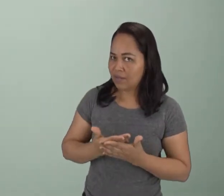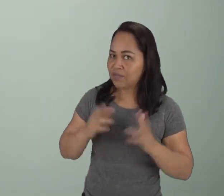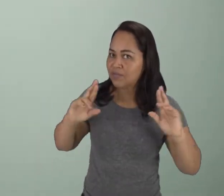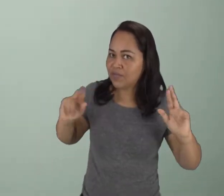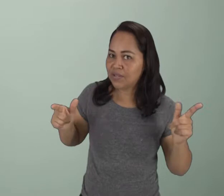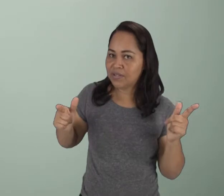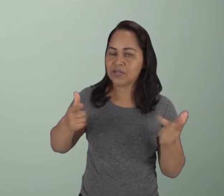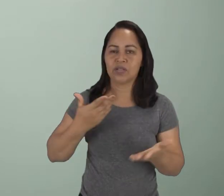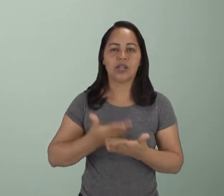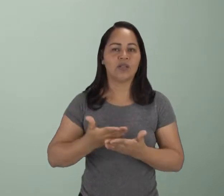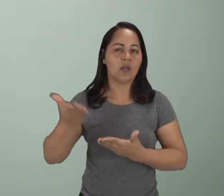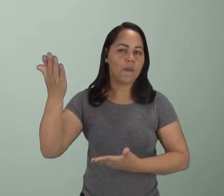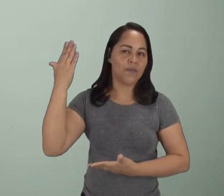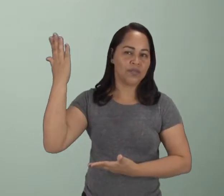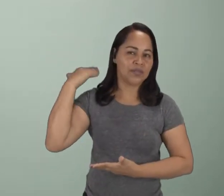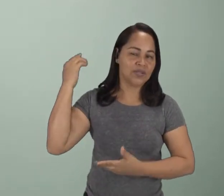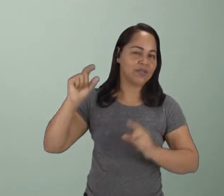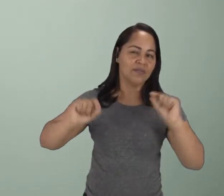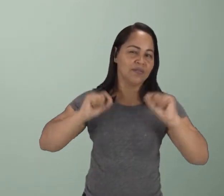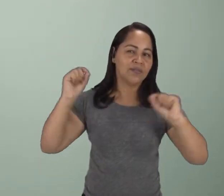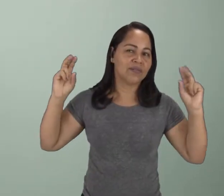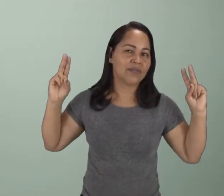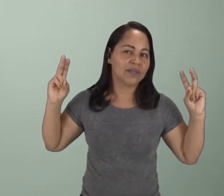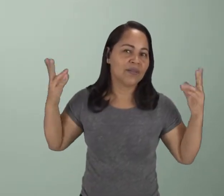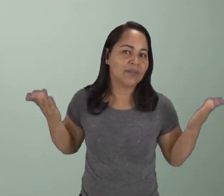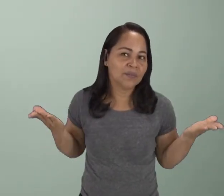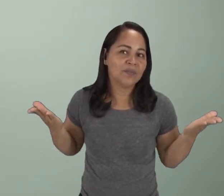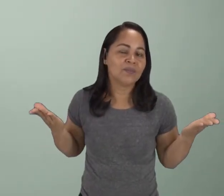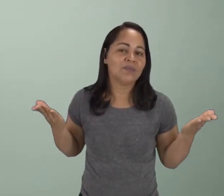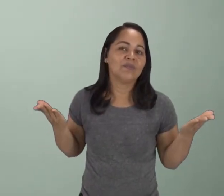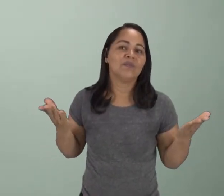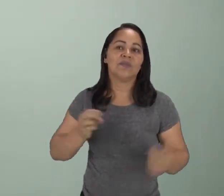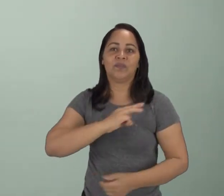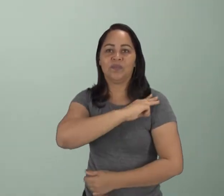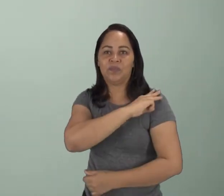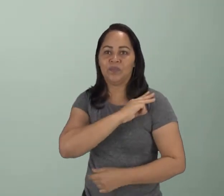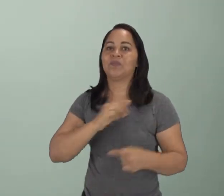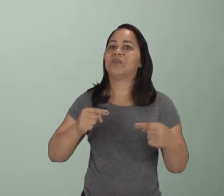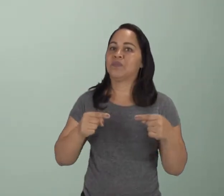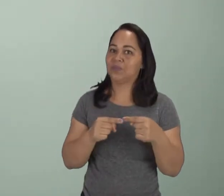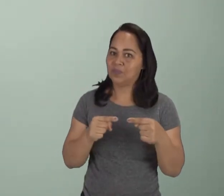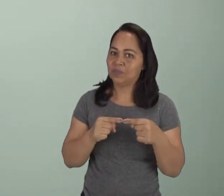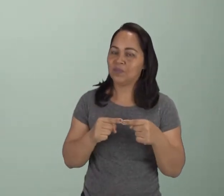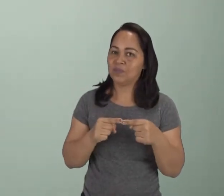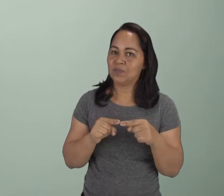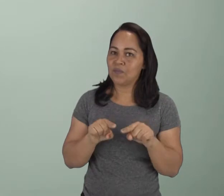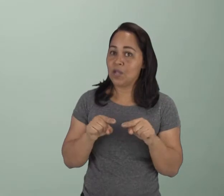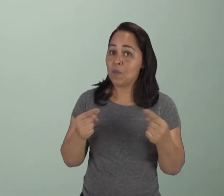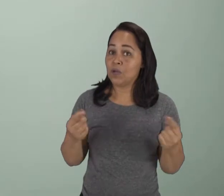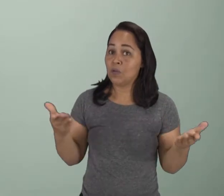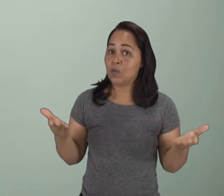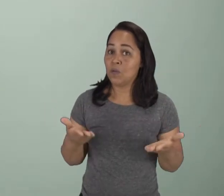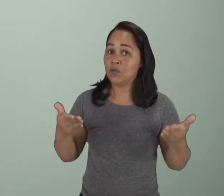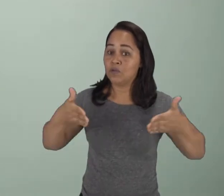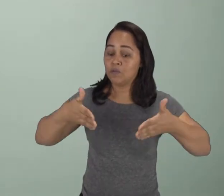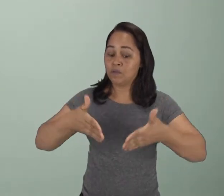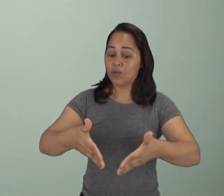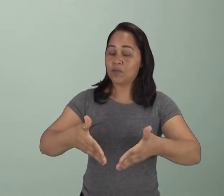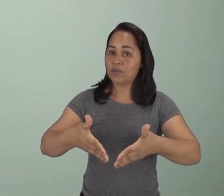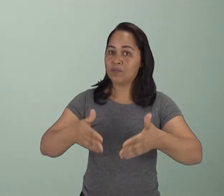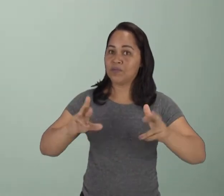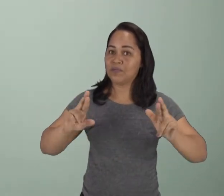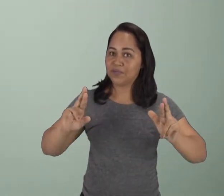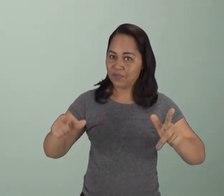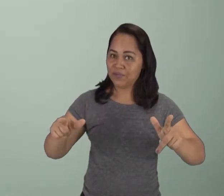aulas anteriores, nós trabalhamos as aulas comuns do terceiro ano do ensino médio, mas hoje o nosso foco ele é um pouco